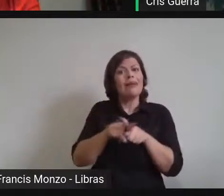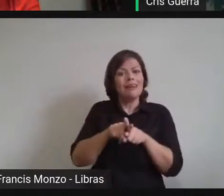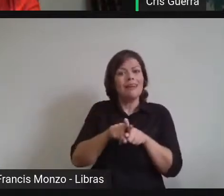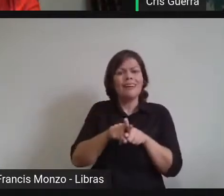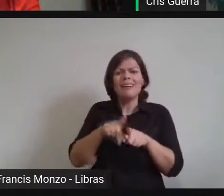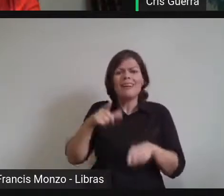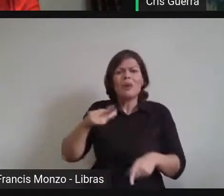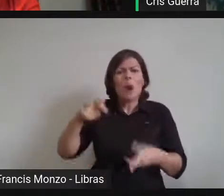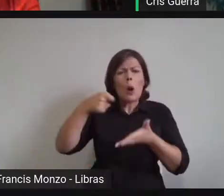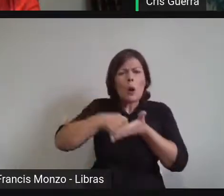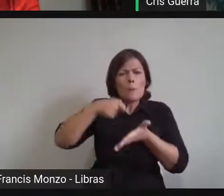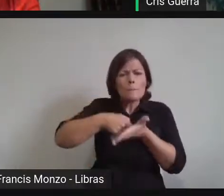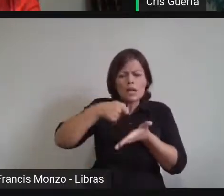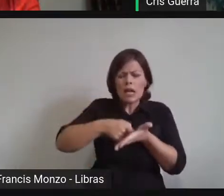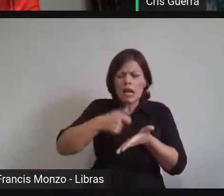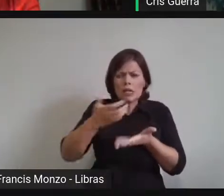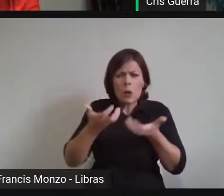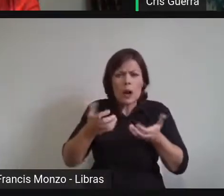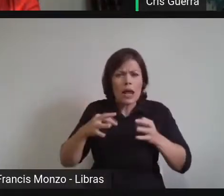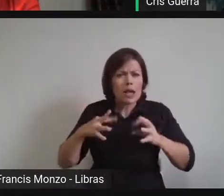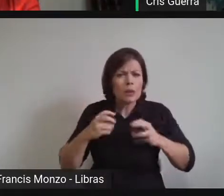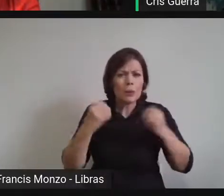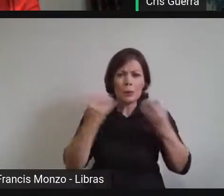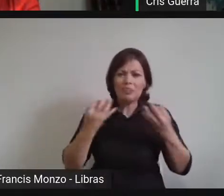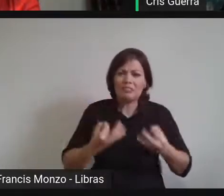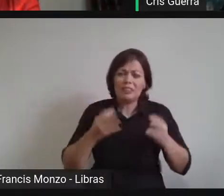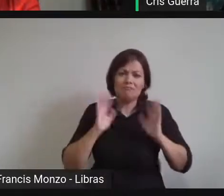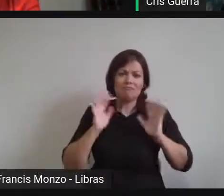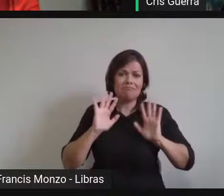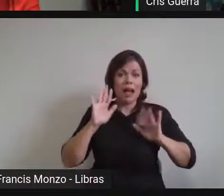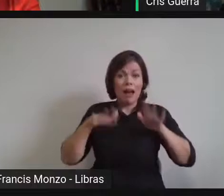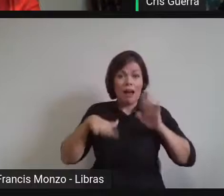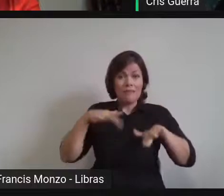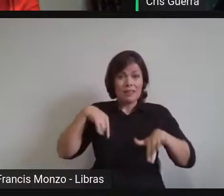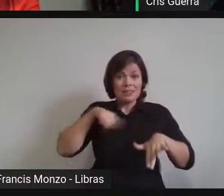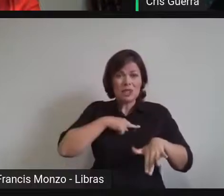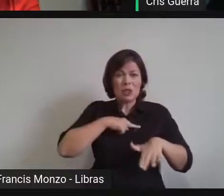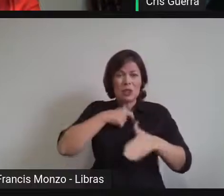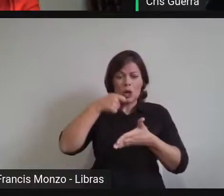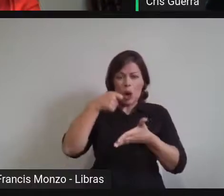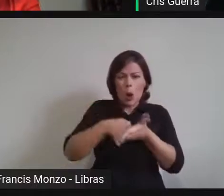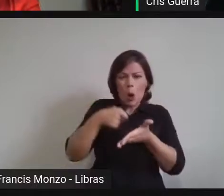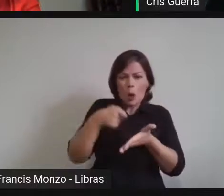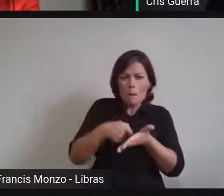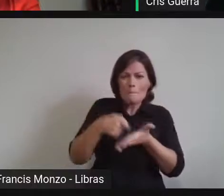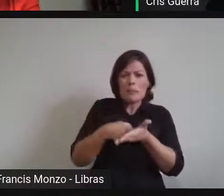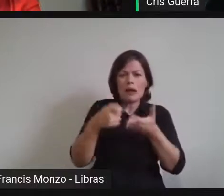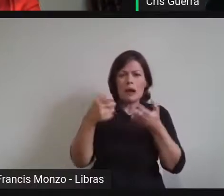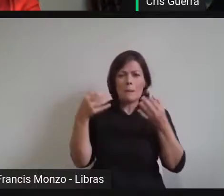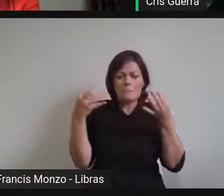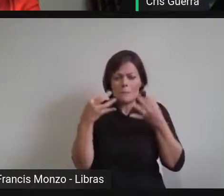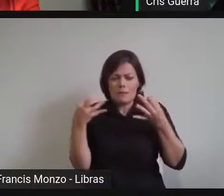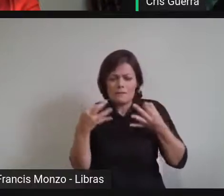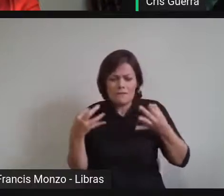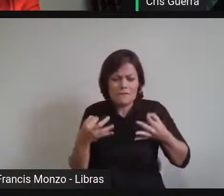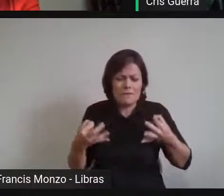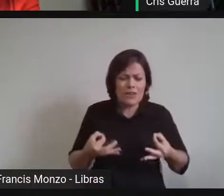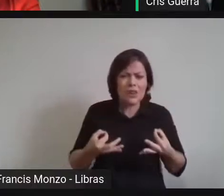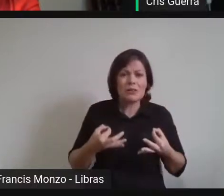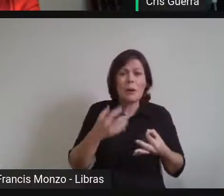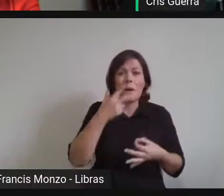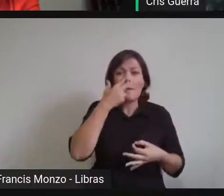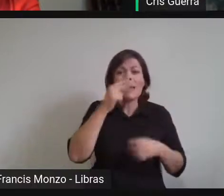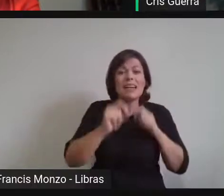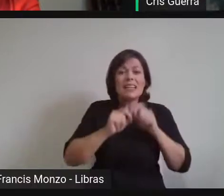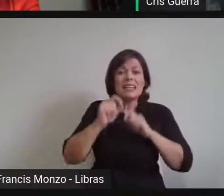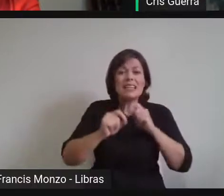porque talvez essa cobrança que a gente tenha de uma perfeição esteja numa falta de